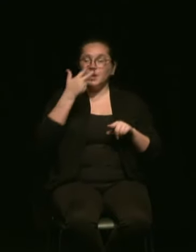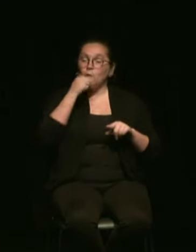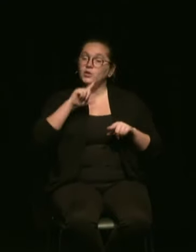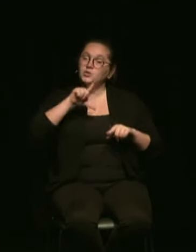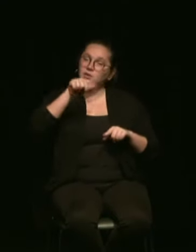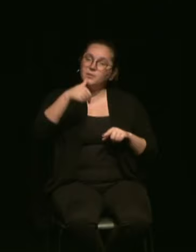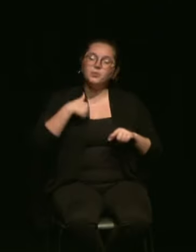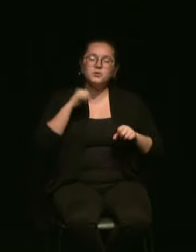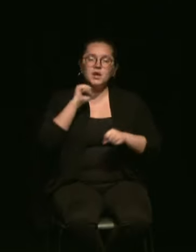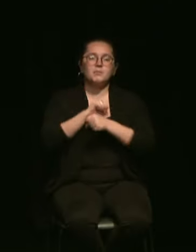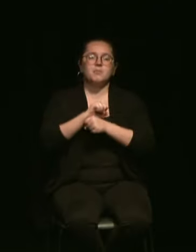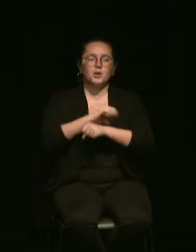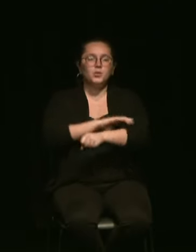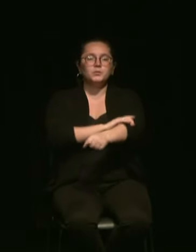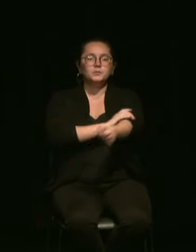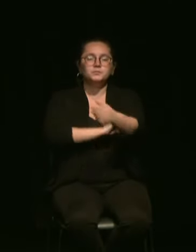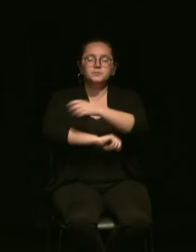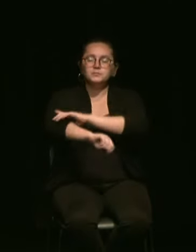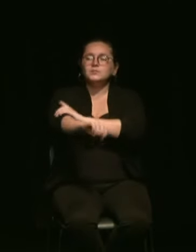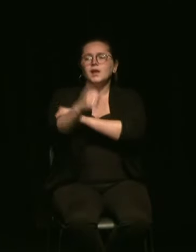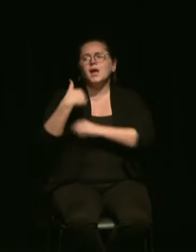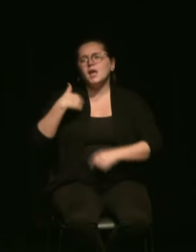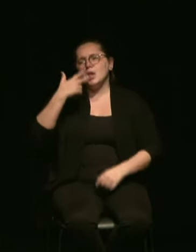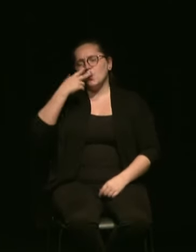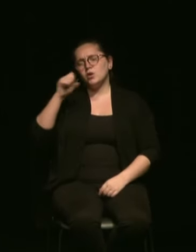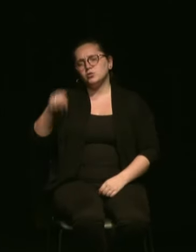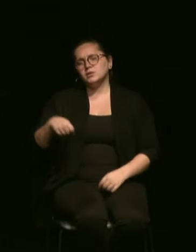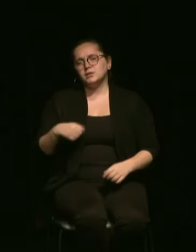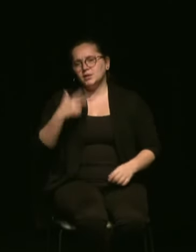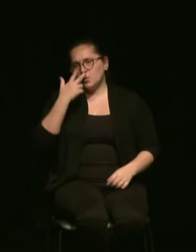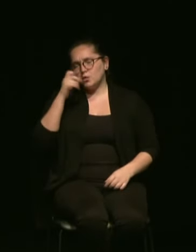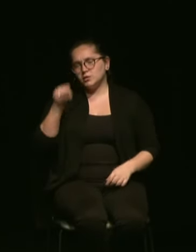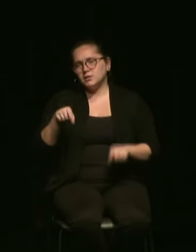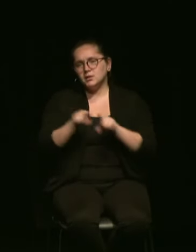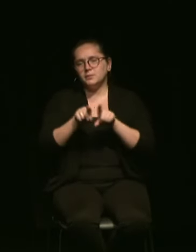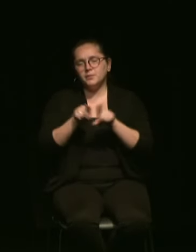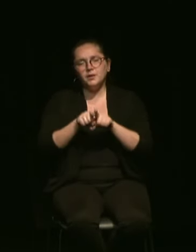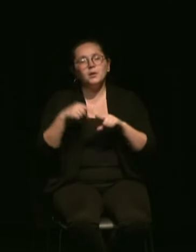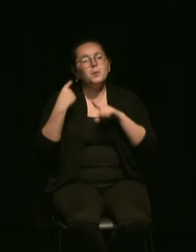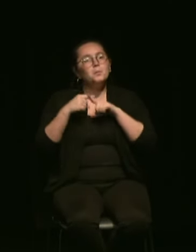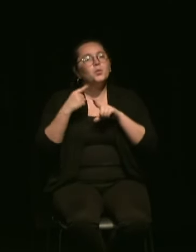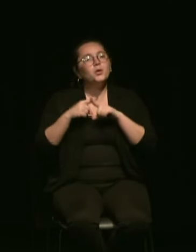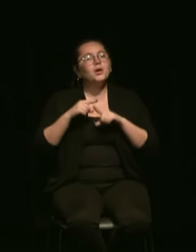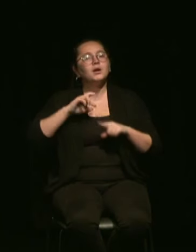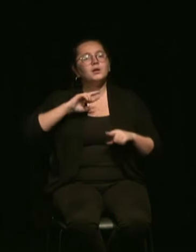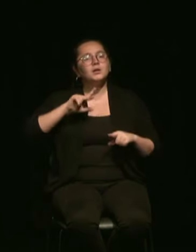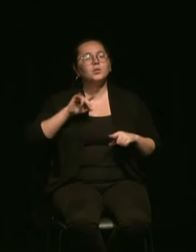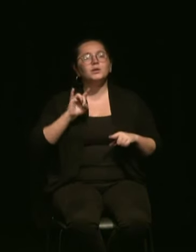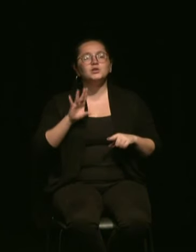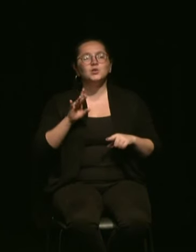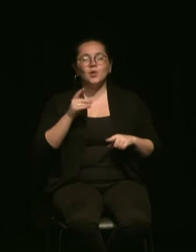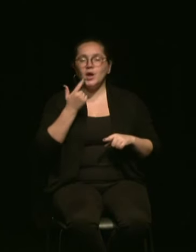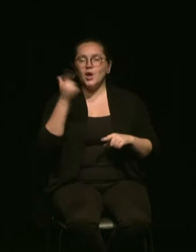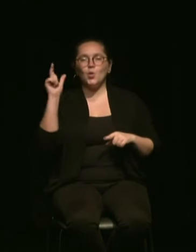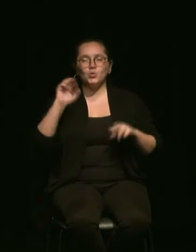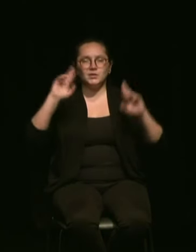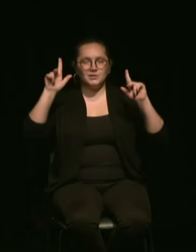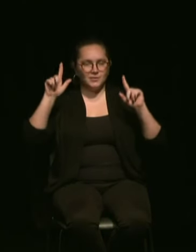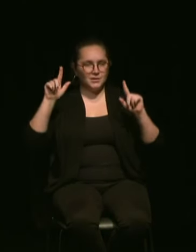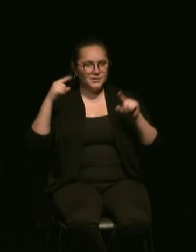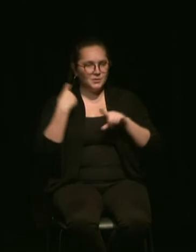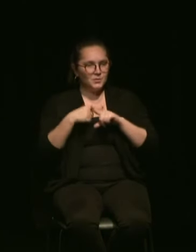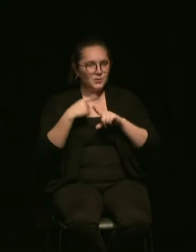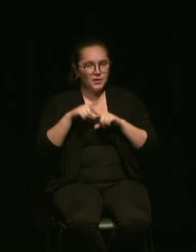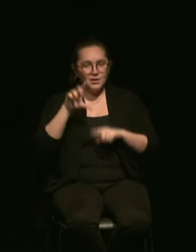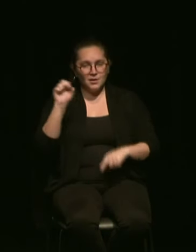de insistência com o passar do tempo. Né? Eu acho que sim. Porque ele não está lidando com grandes fatos. Essa é uma outra diferença do Lanzmann para o